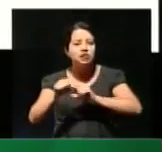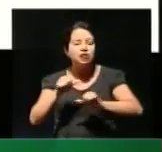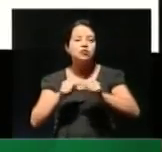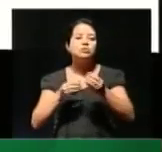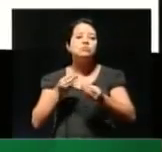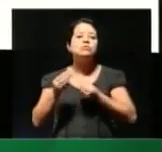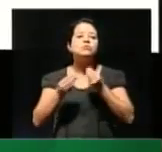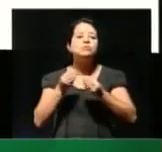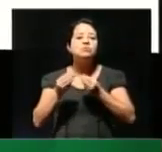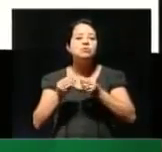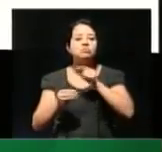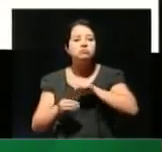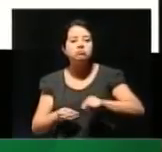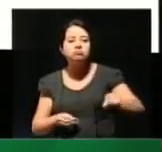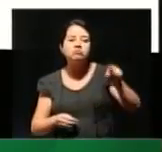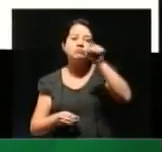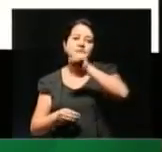Próximo.